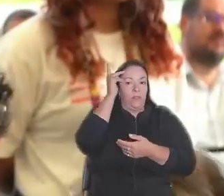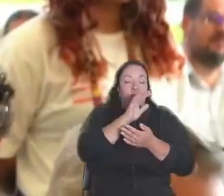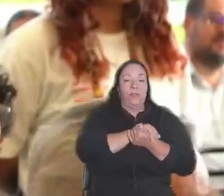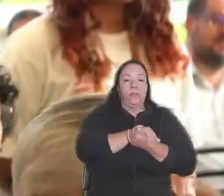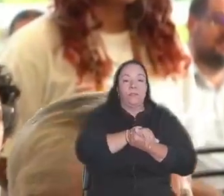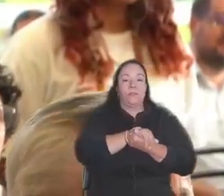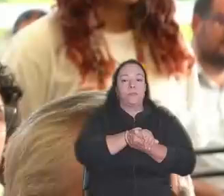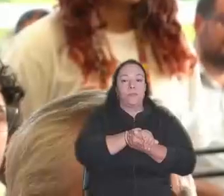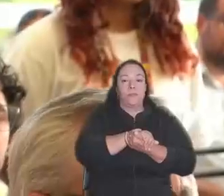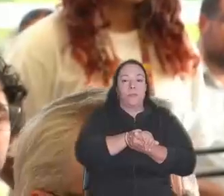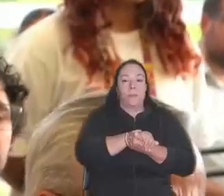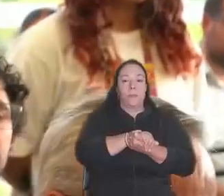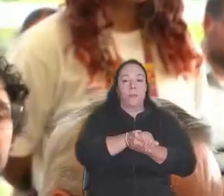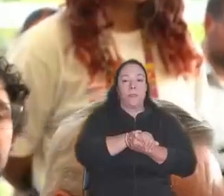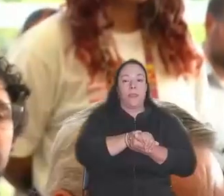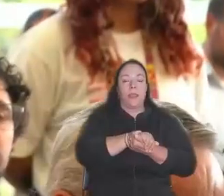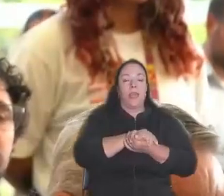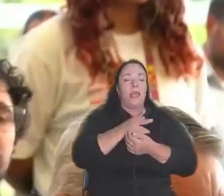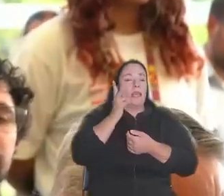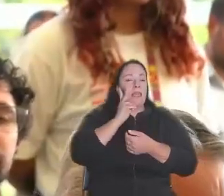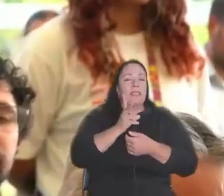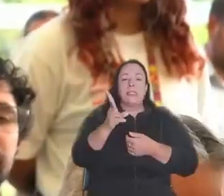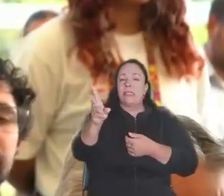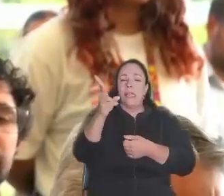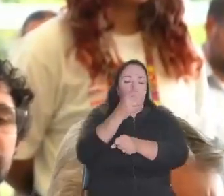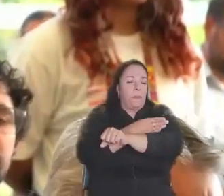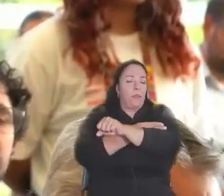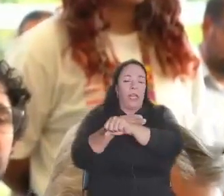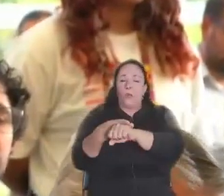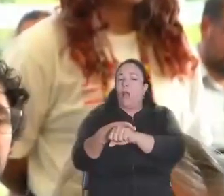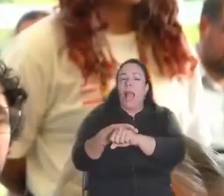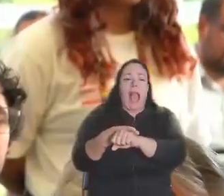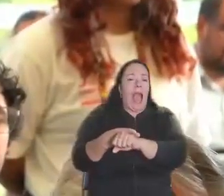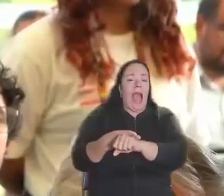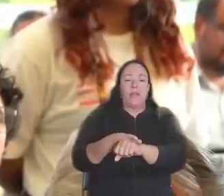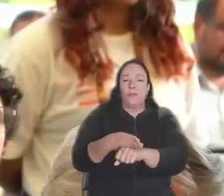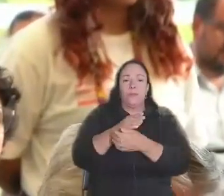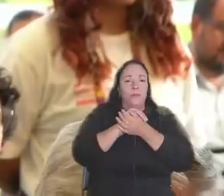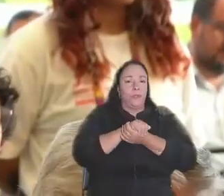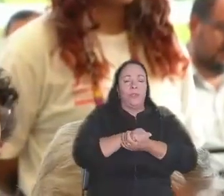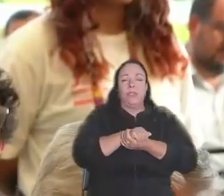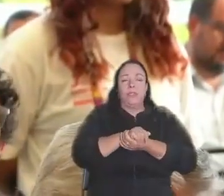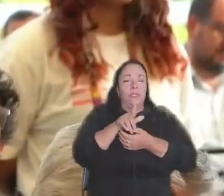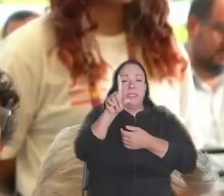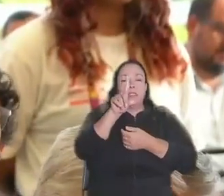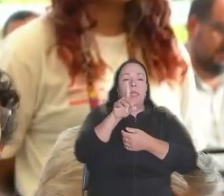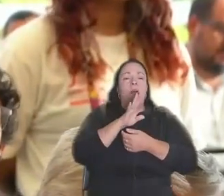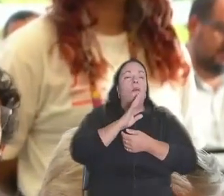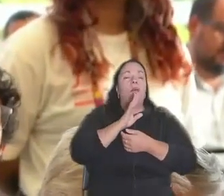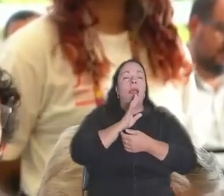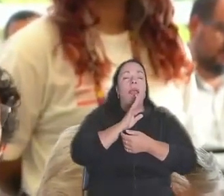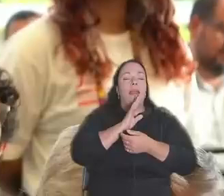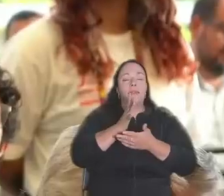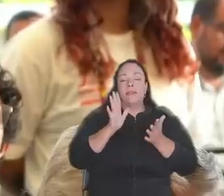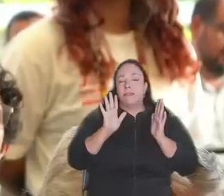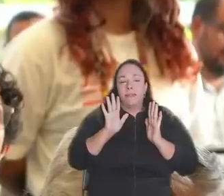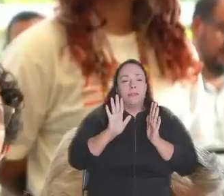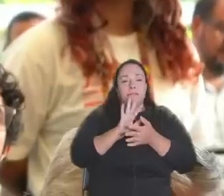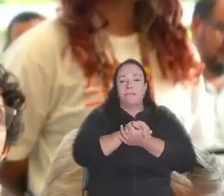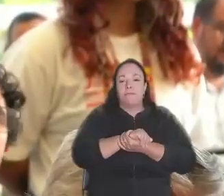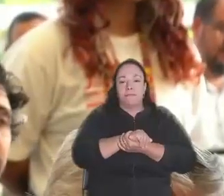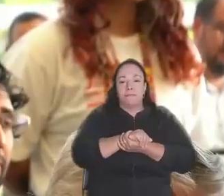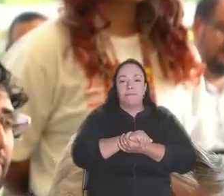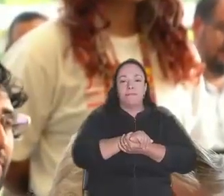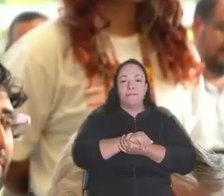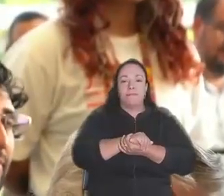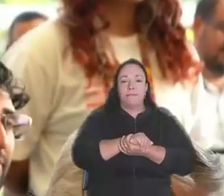muito discreto, muito educado, né? E a gente não conhece esse lado, então eu vou ler o restante